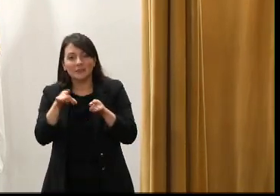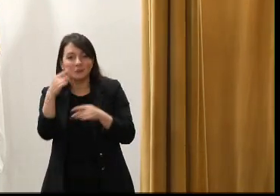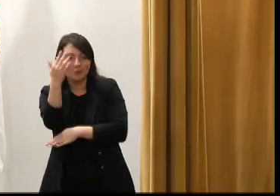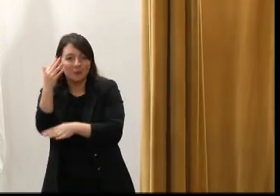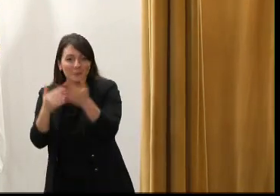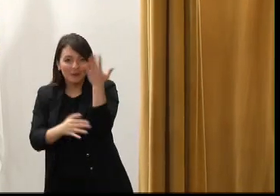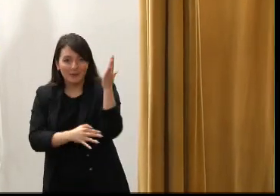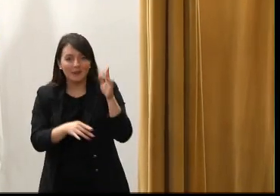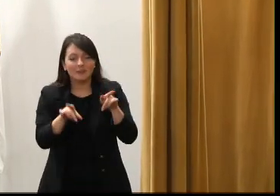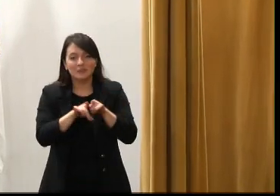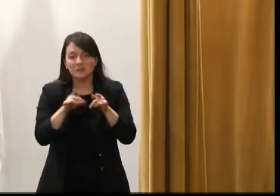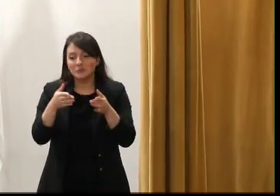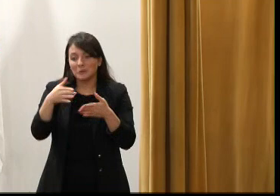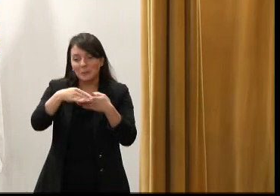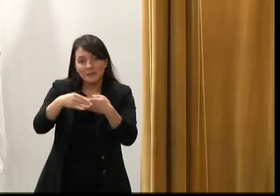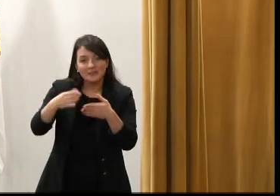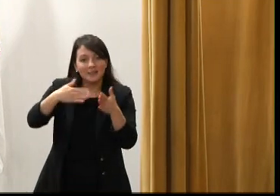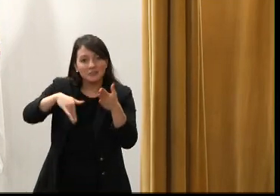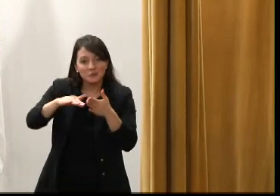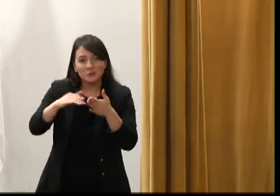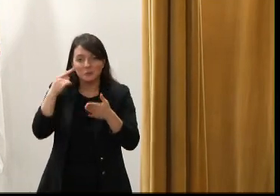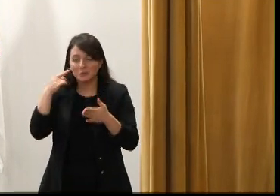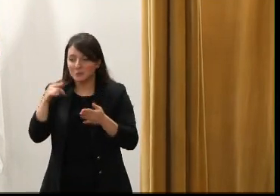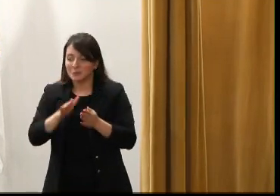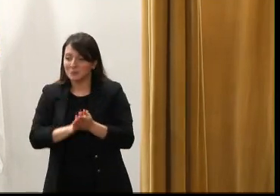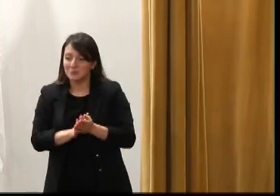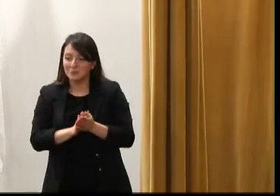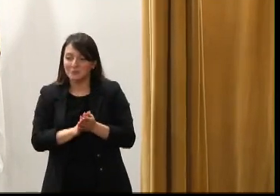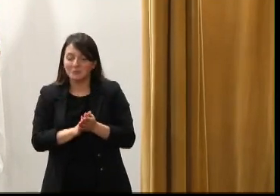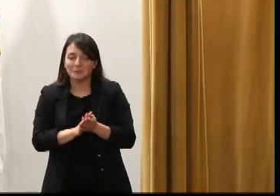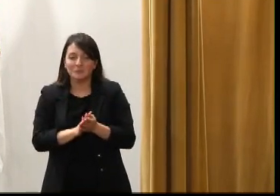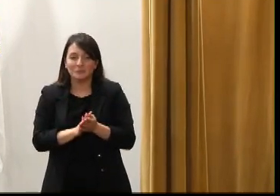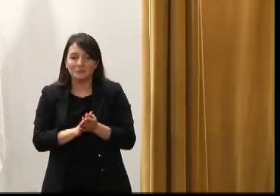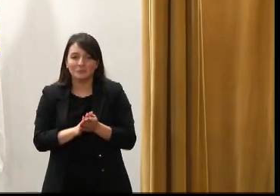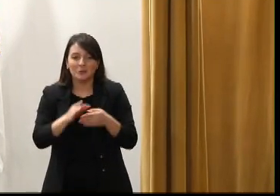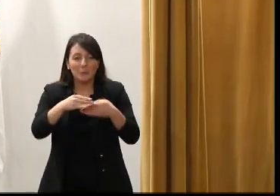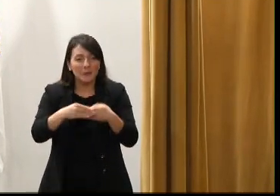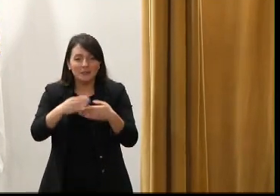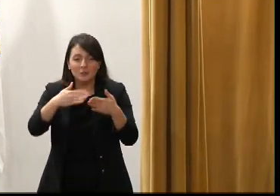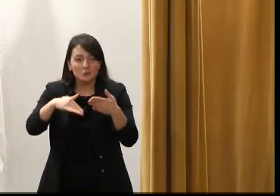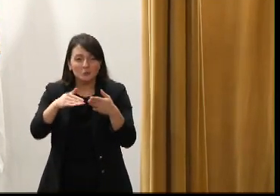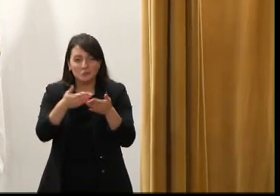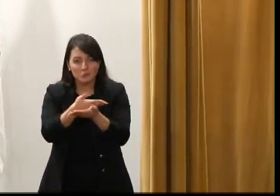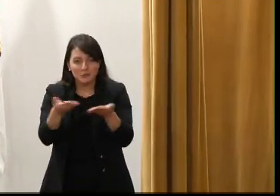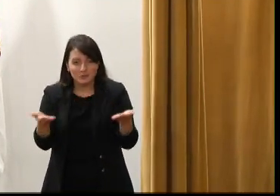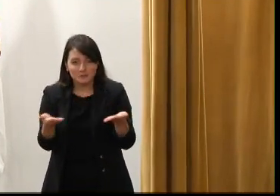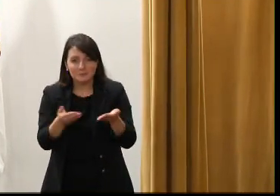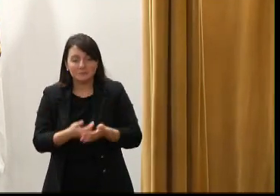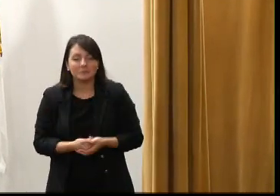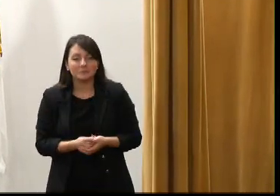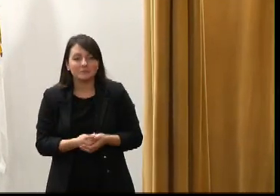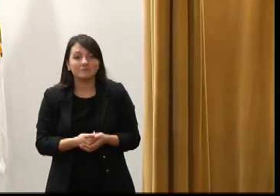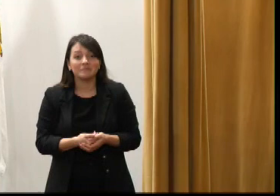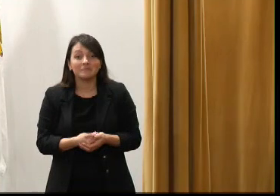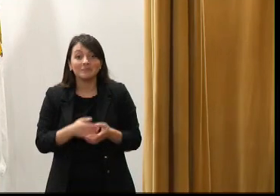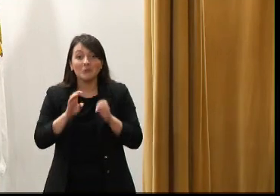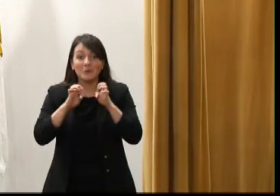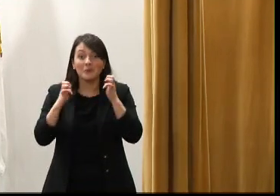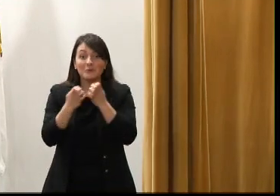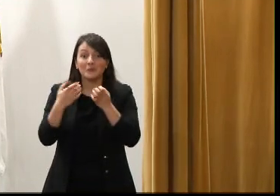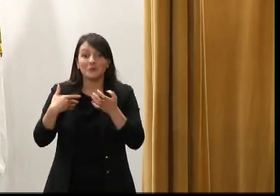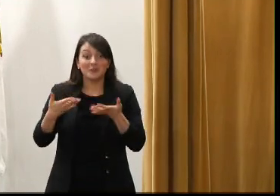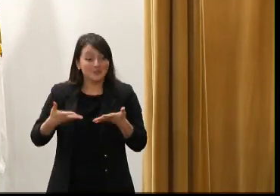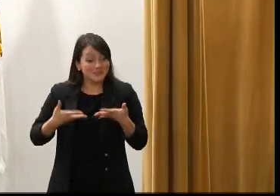também o Delton e o professor Nelson. E ao cumprimentá-los, cumprimentar a todos vocês também. Num evento que me sinto